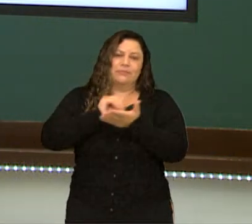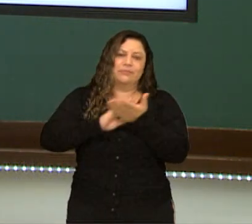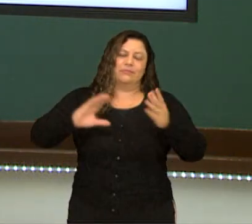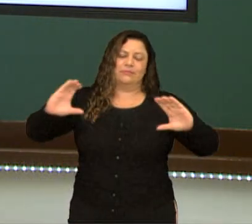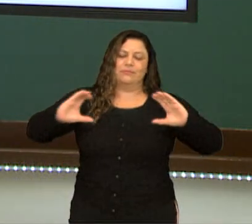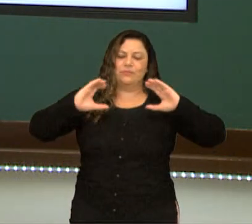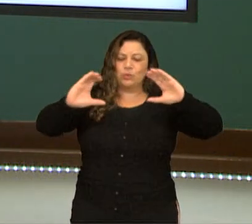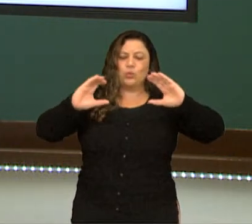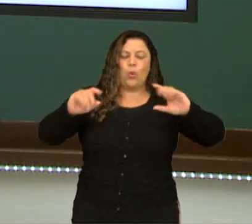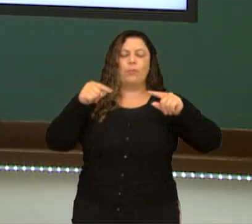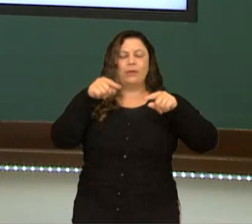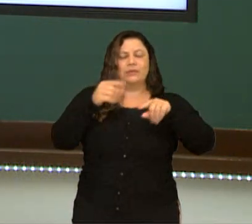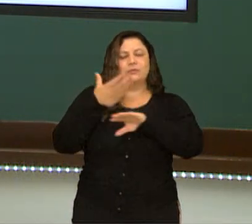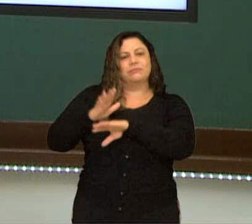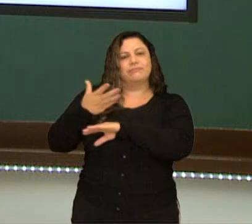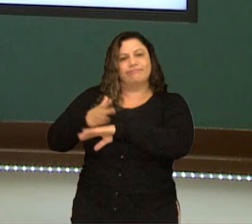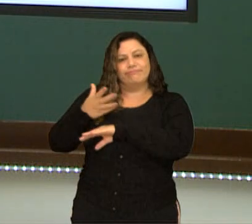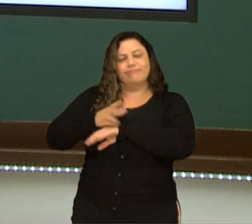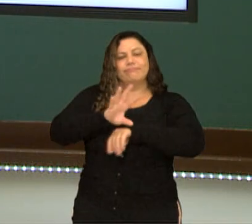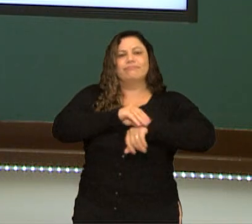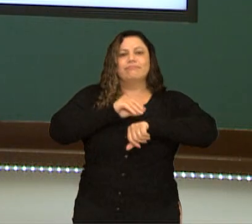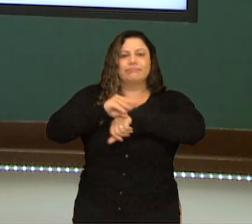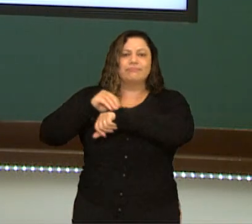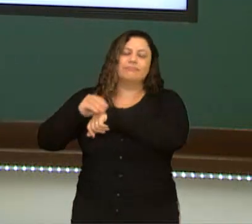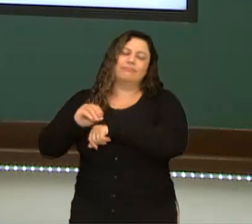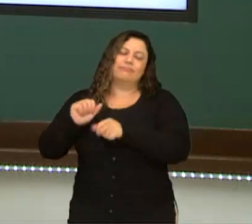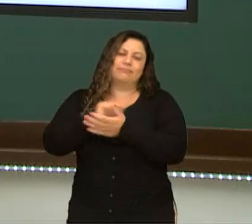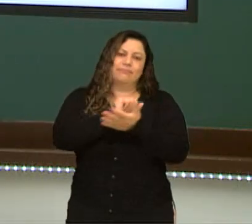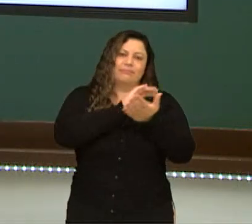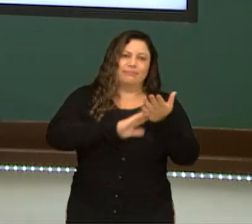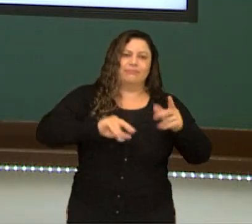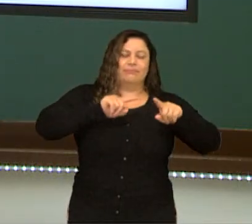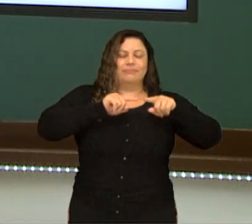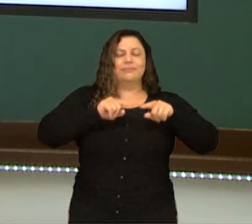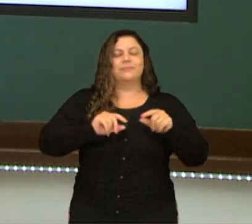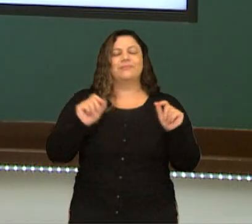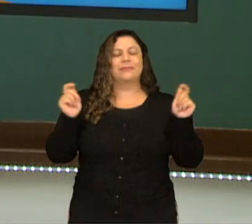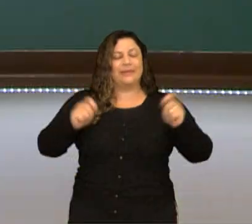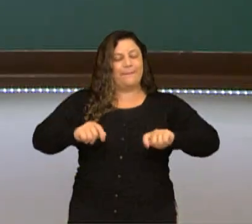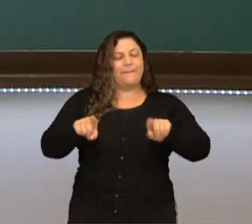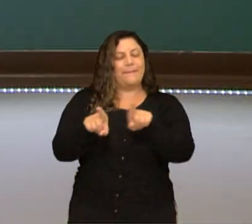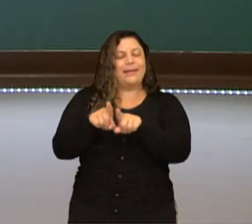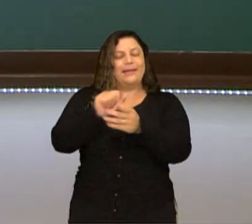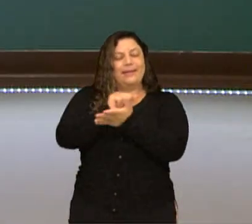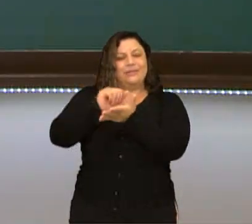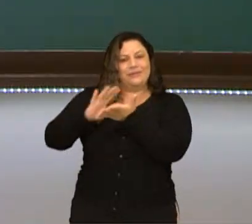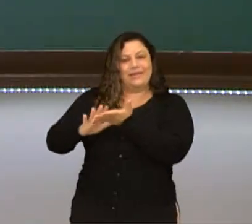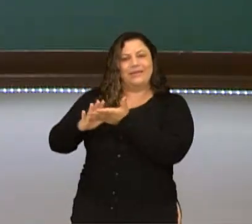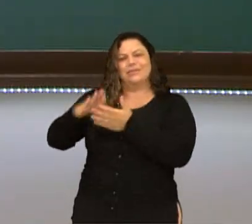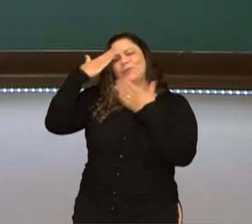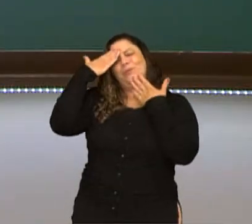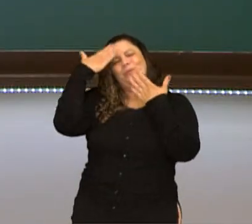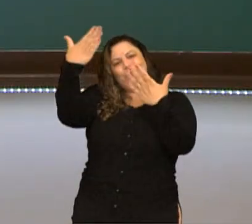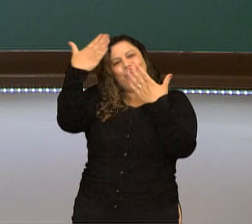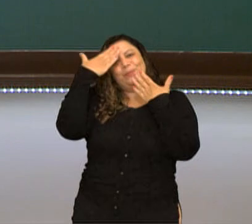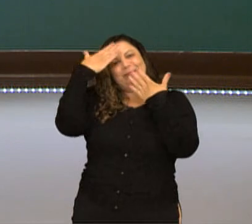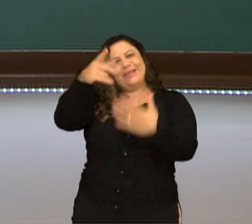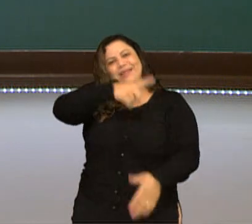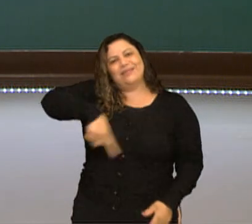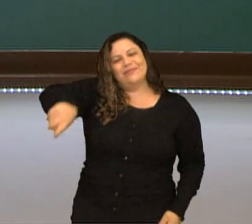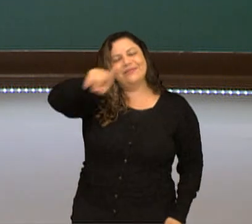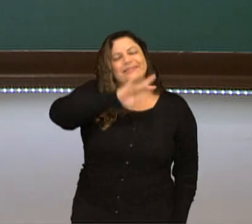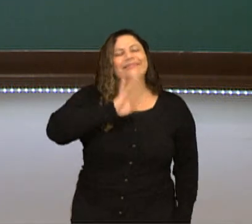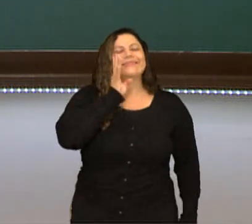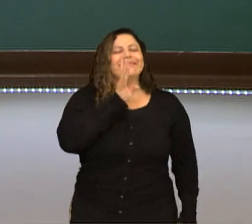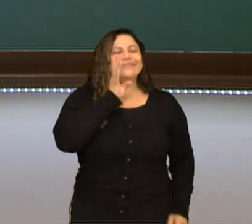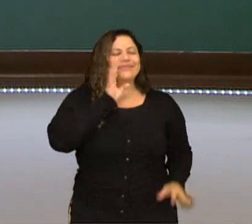compostos e praticamos os conhecimentos por meio de questionamentos. Muito obrigado, muito legal, estou